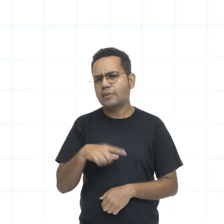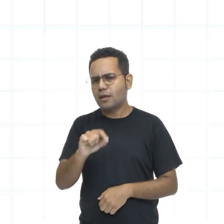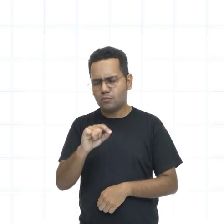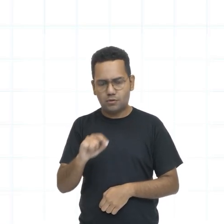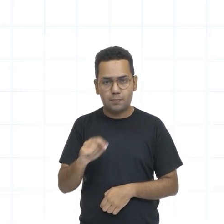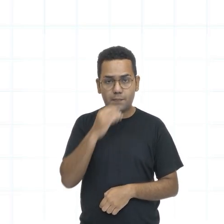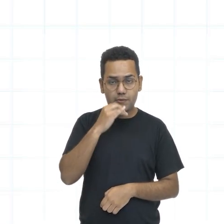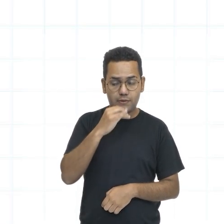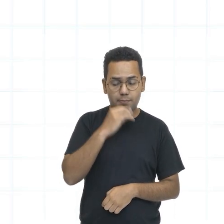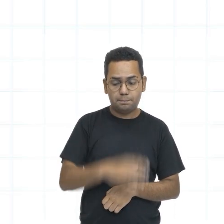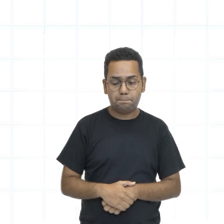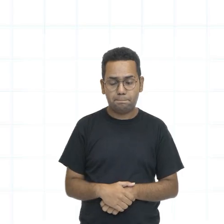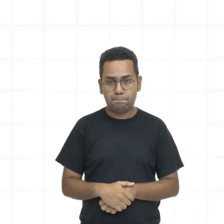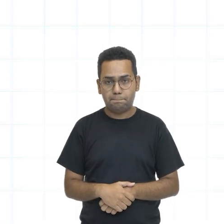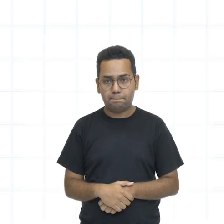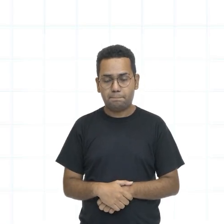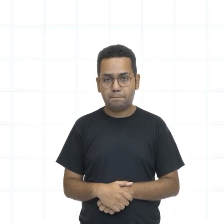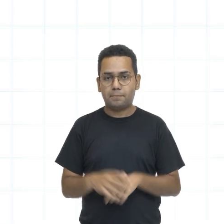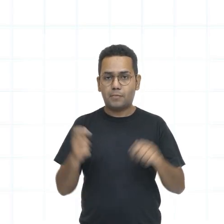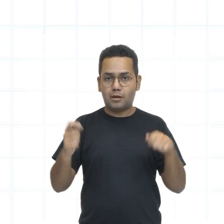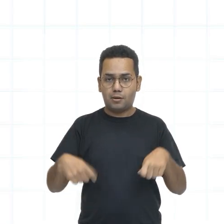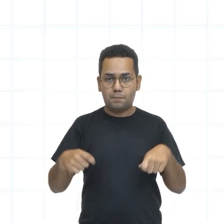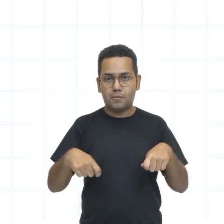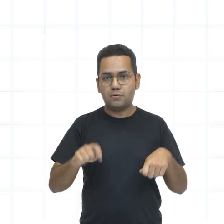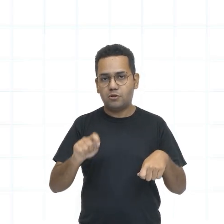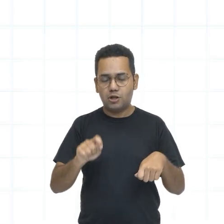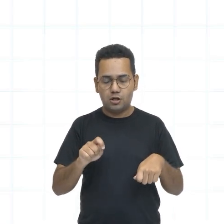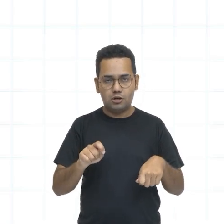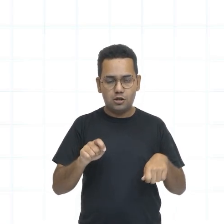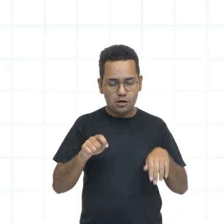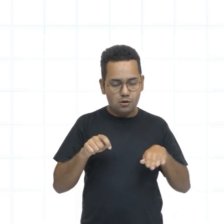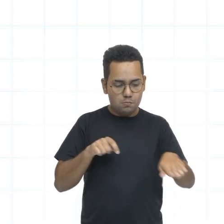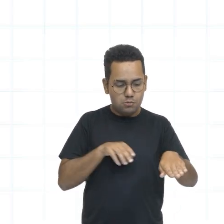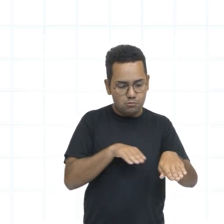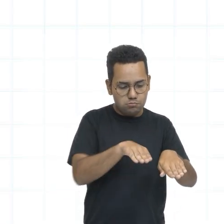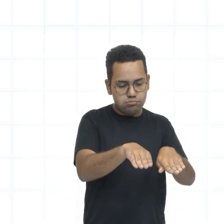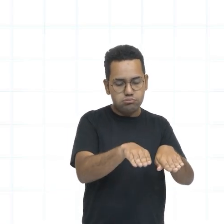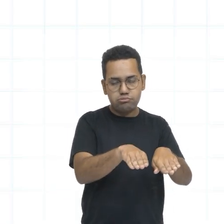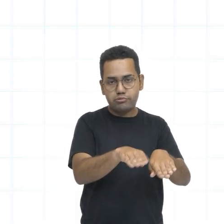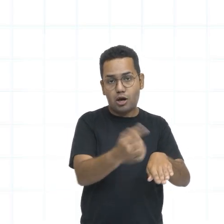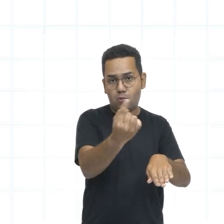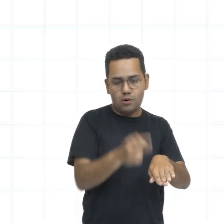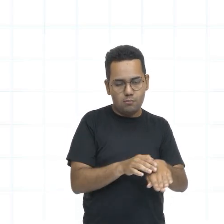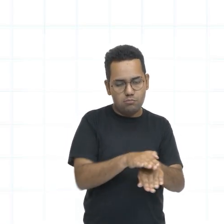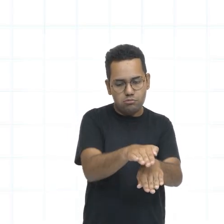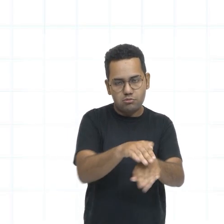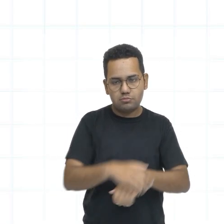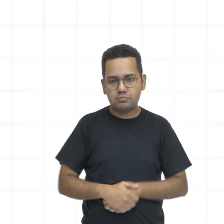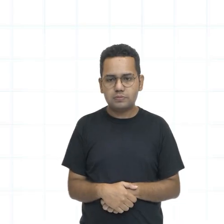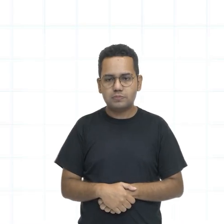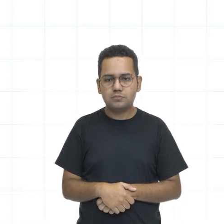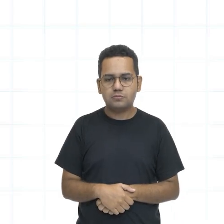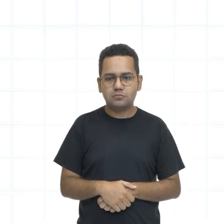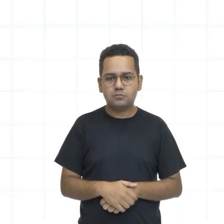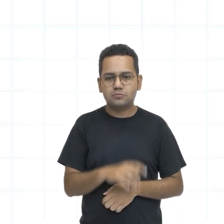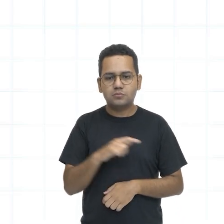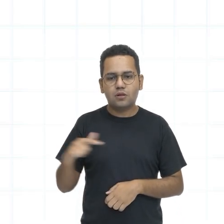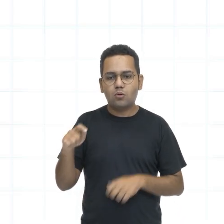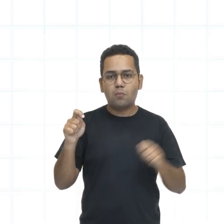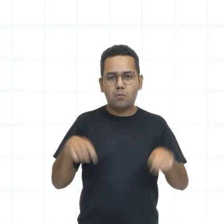pistas, né, quando uma pista se conecta, duas formam uma só, overtake é ultrapassar, parking